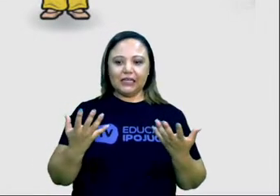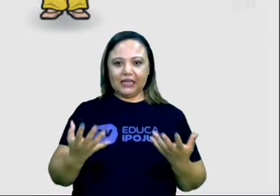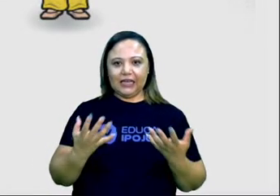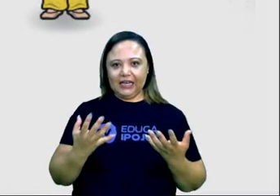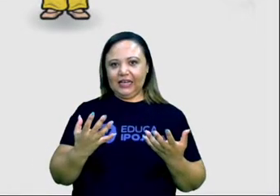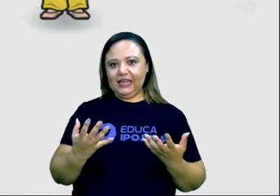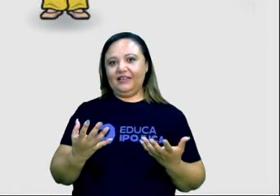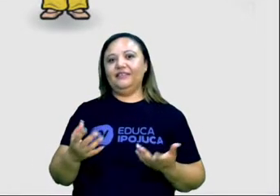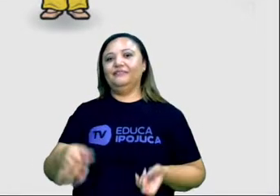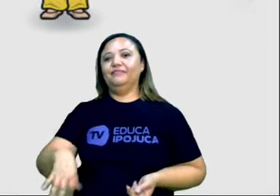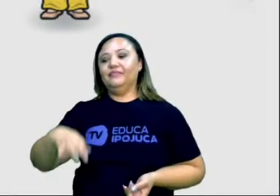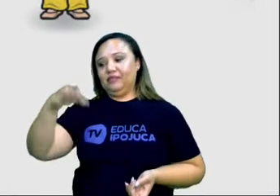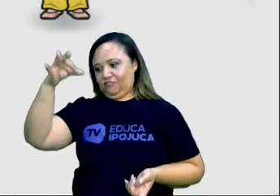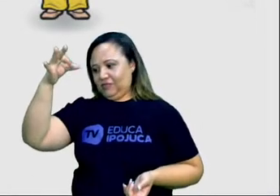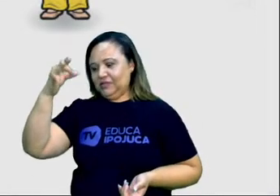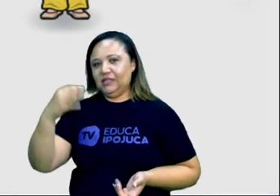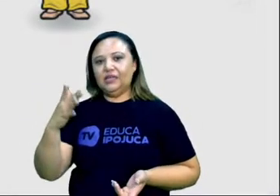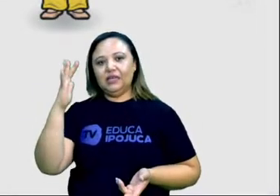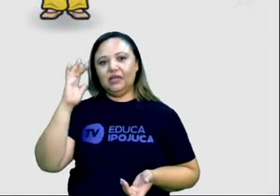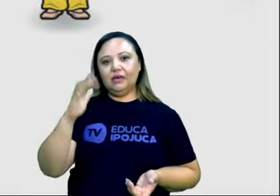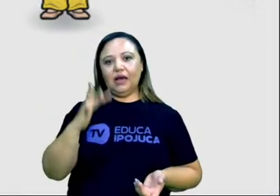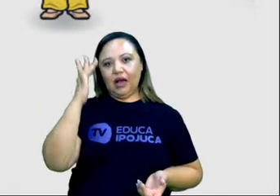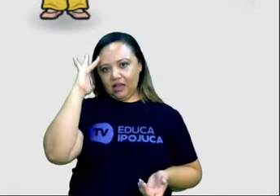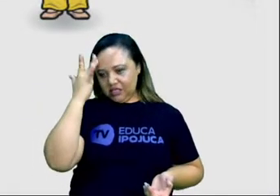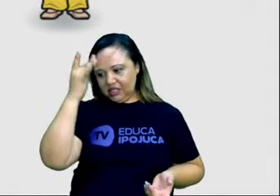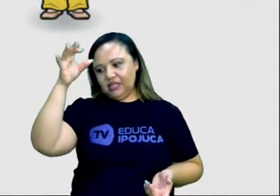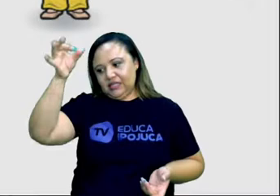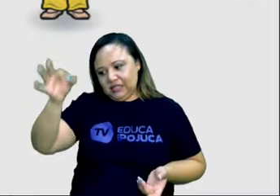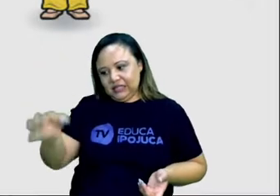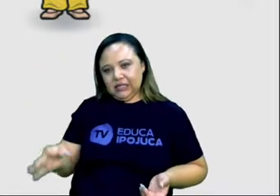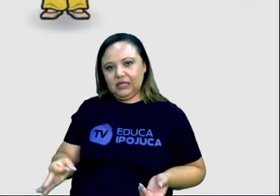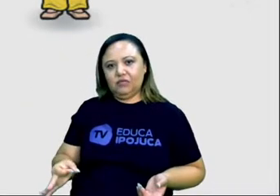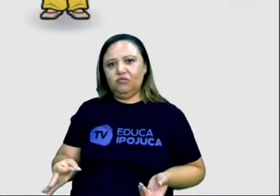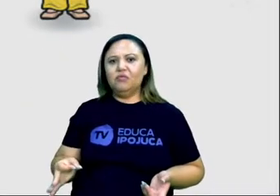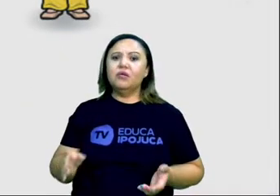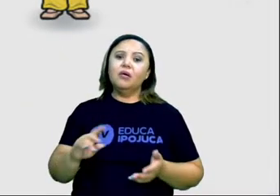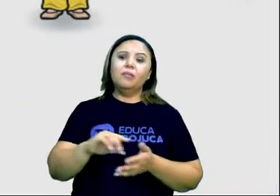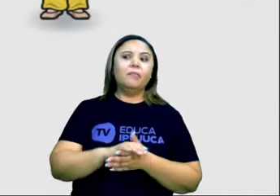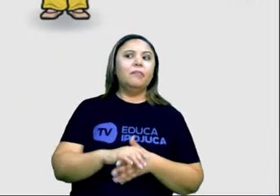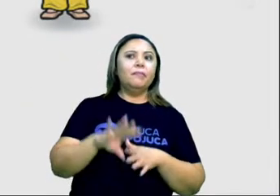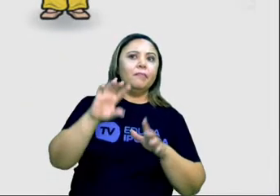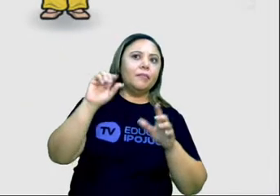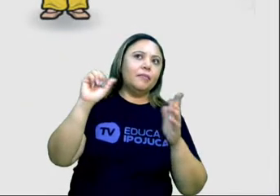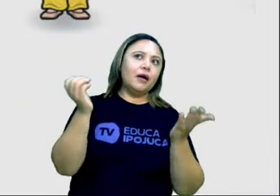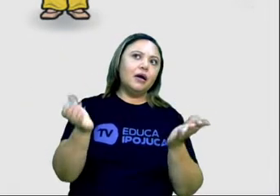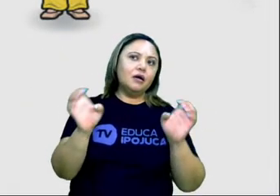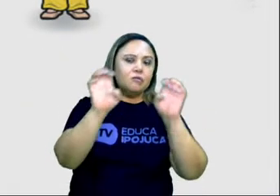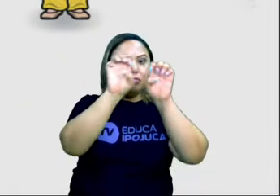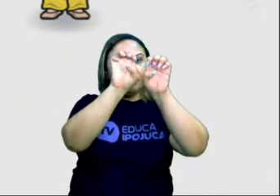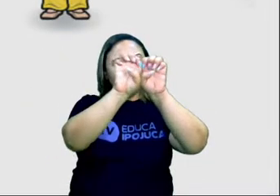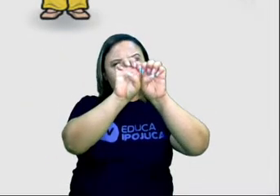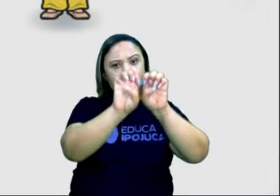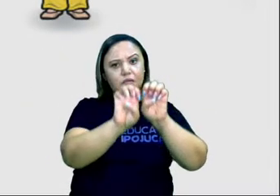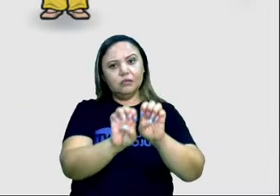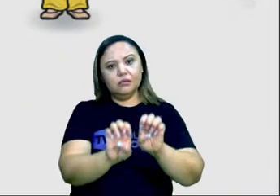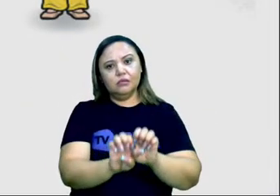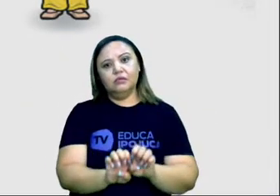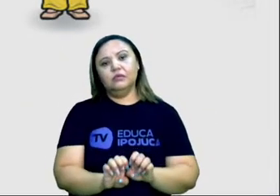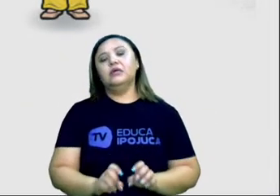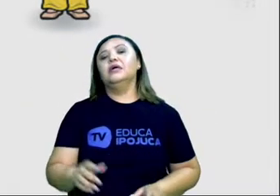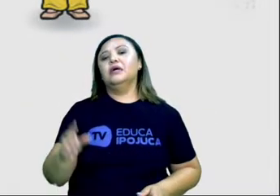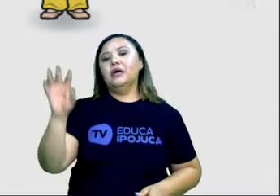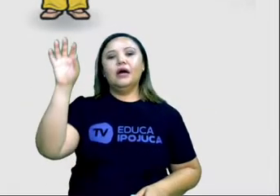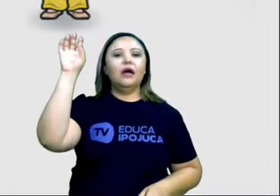ser correto, porém, possui algo errado na sua estrutura, no seu conteúdo.